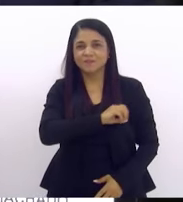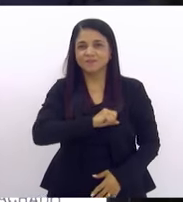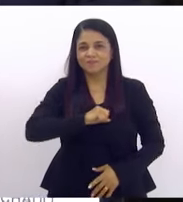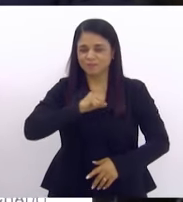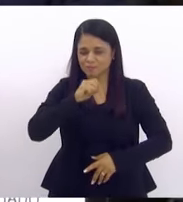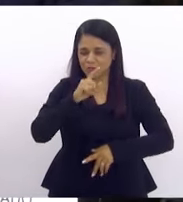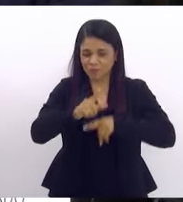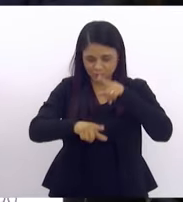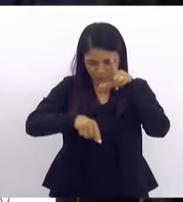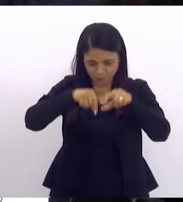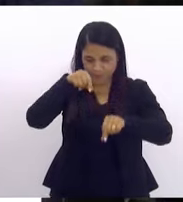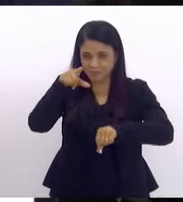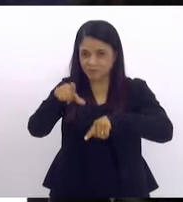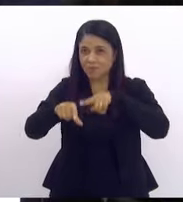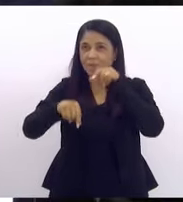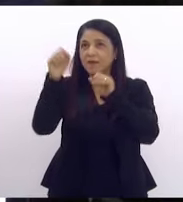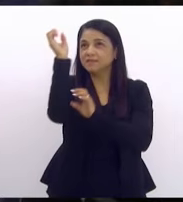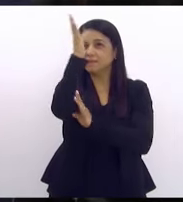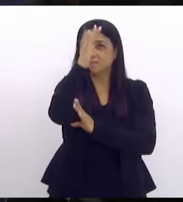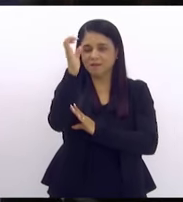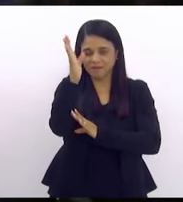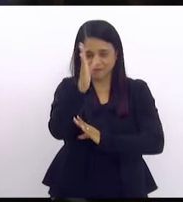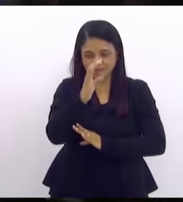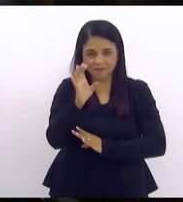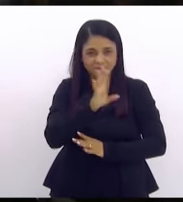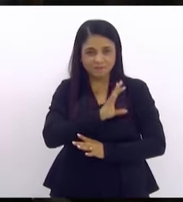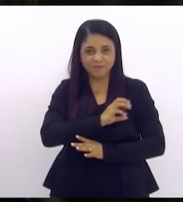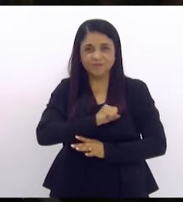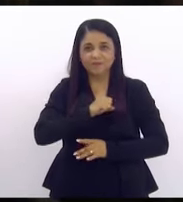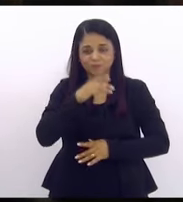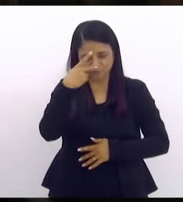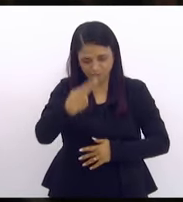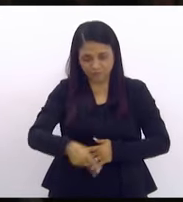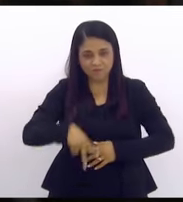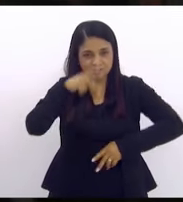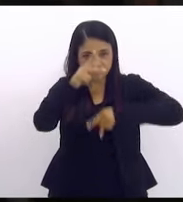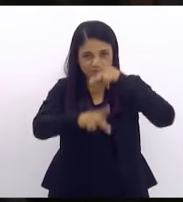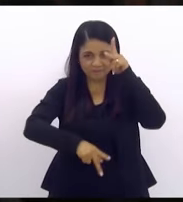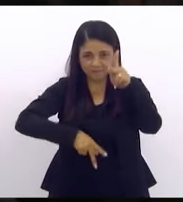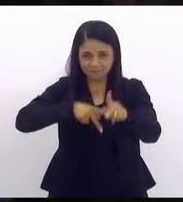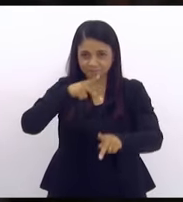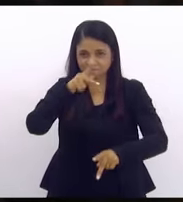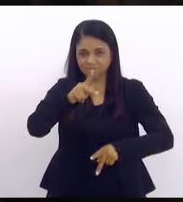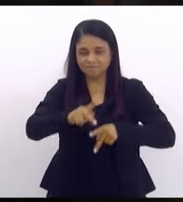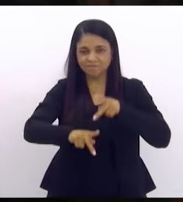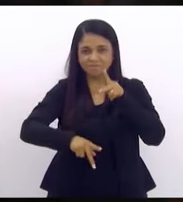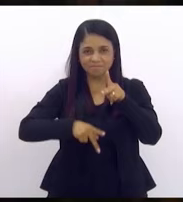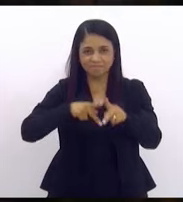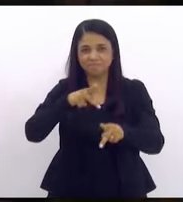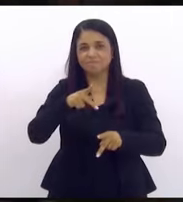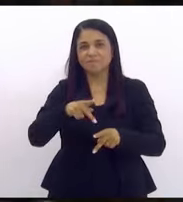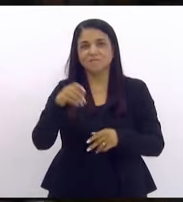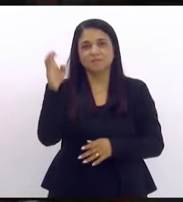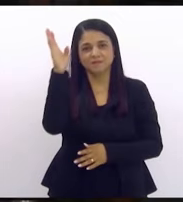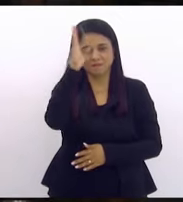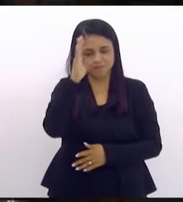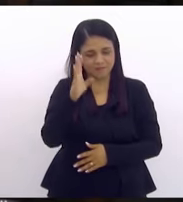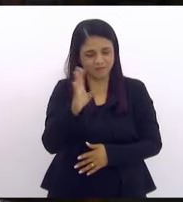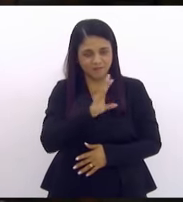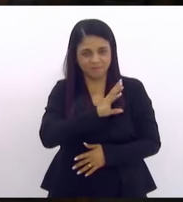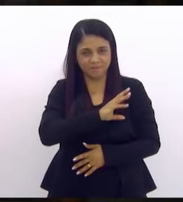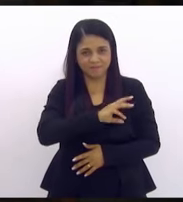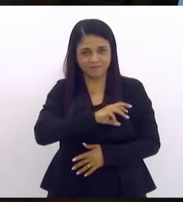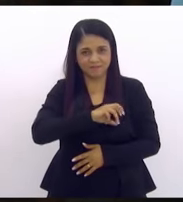entre outras do Brasil pátria amada dos filhos desses mã Gentil pátria